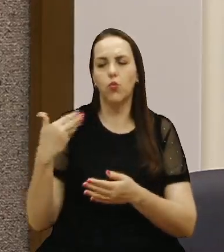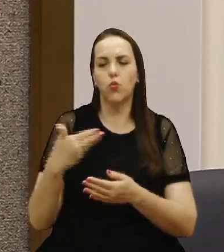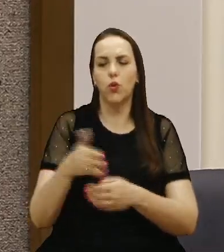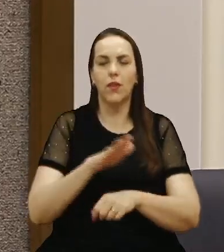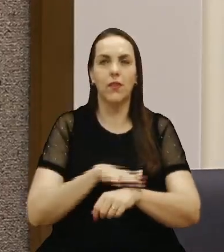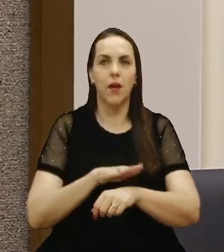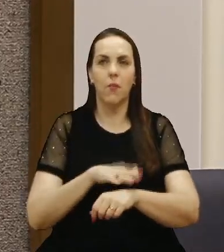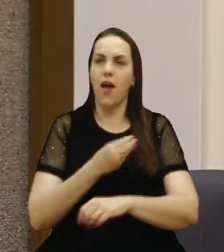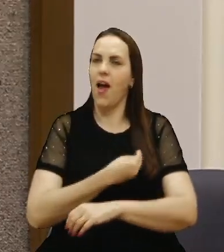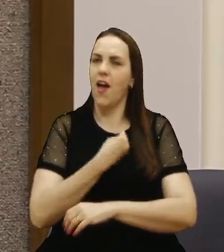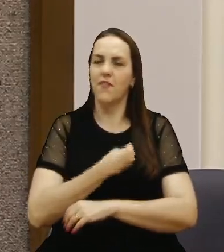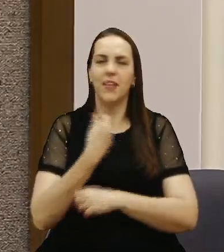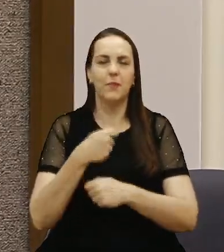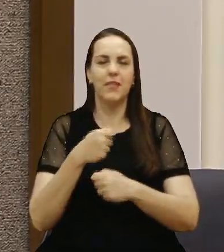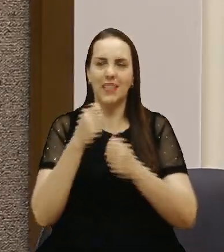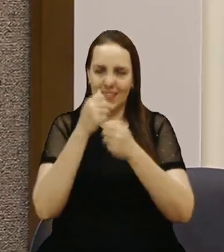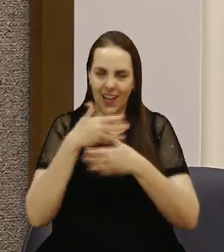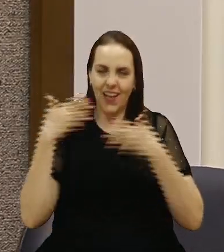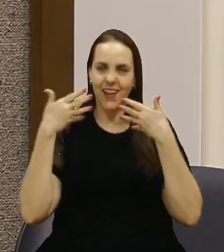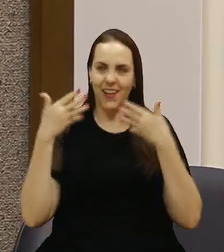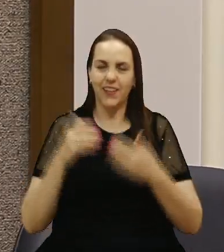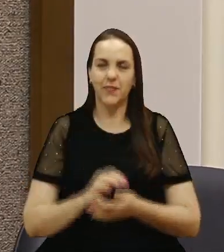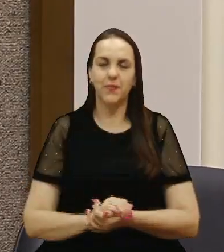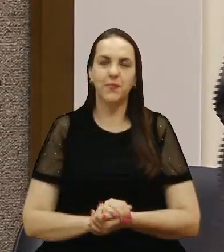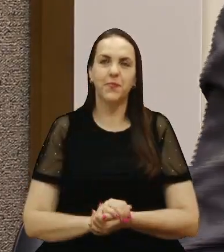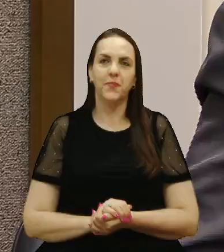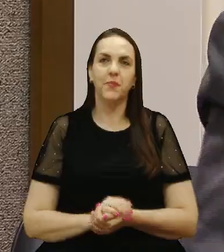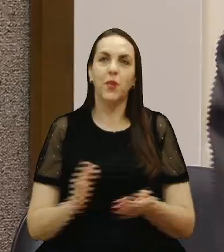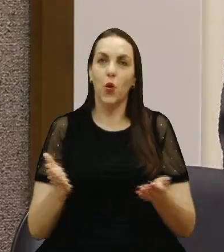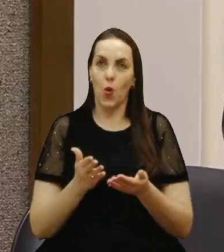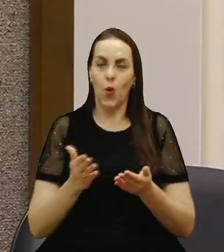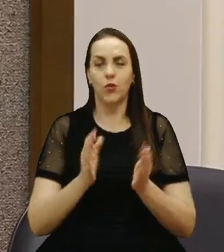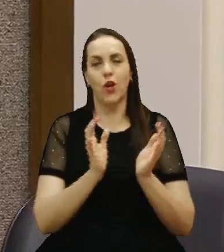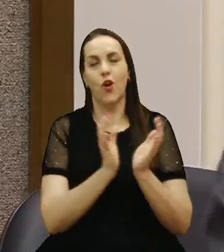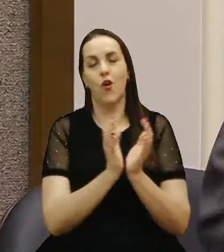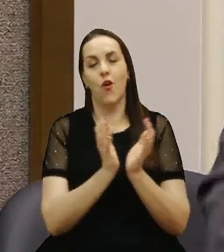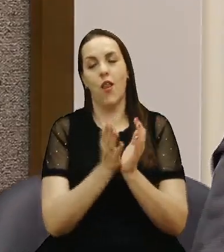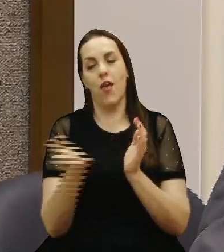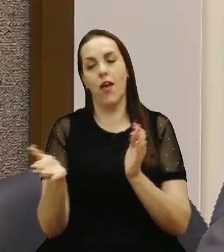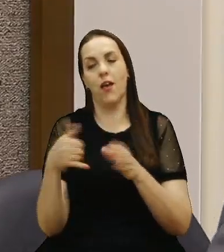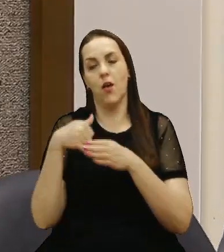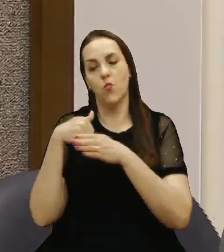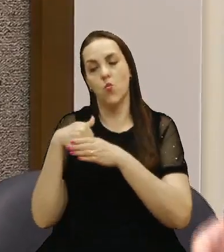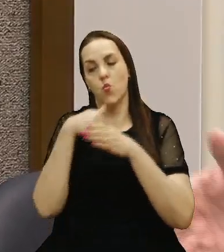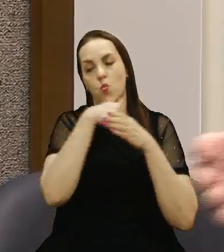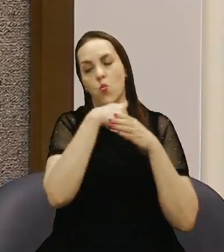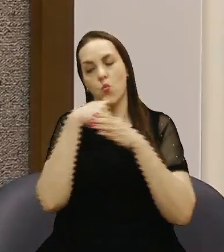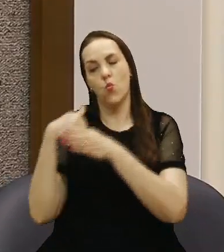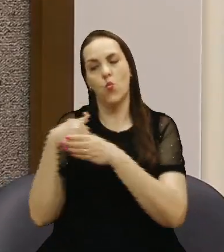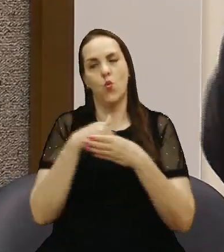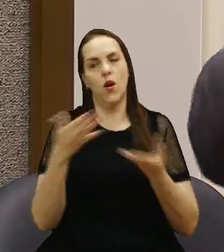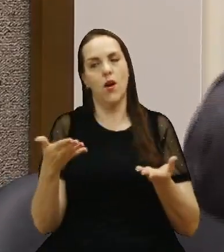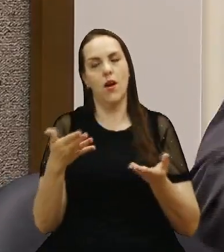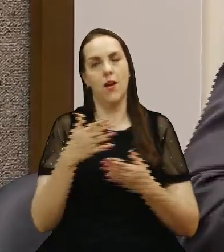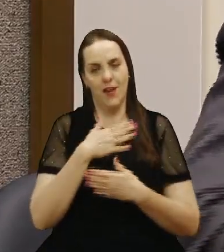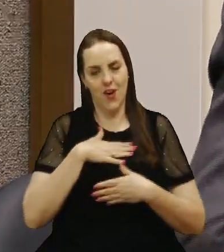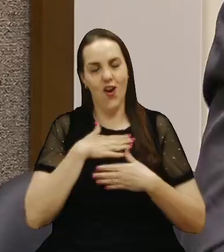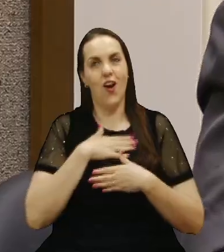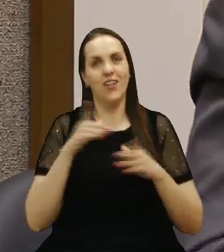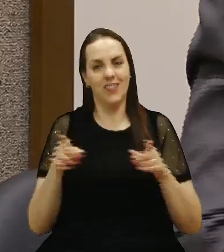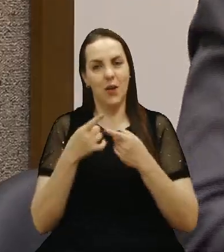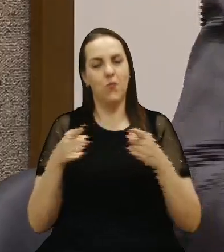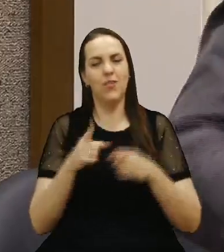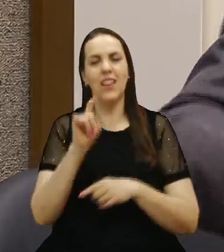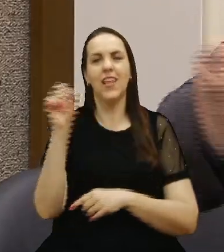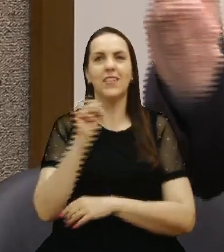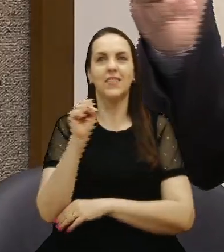vida tem que levar com alegria. E hoje, meu colega de mate aqui, ele gosta de uma música, acho que em 10 segundos dá para